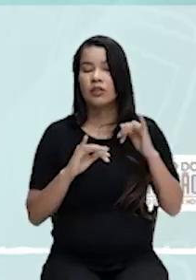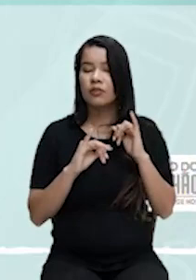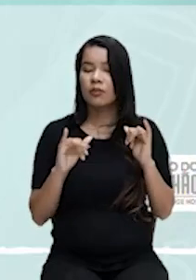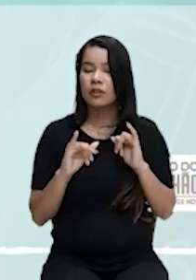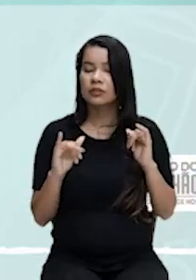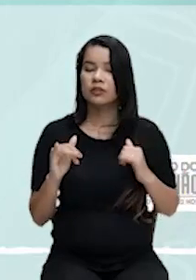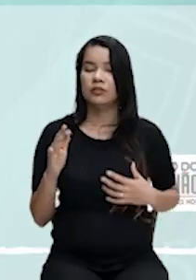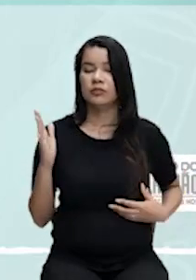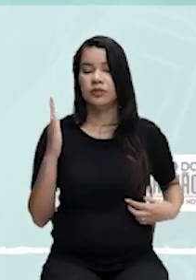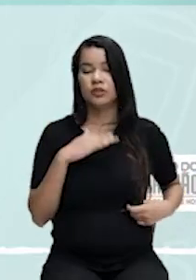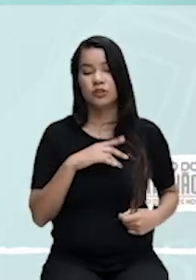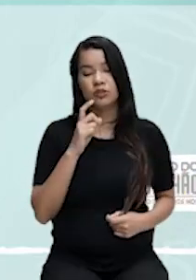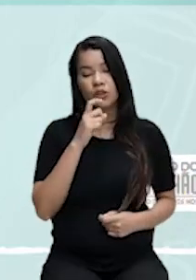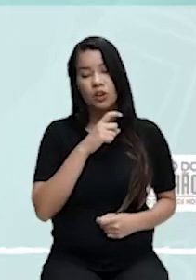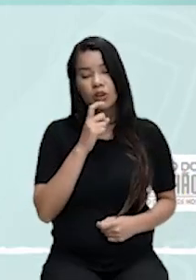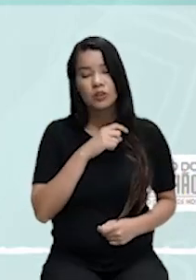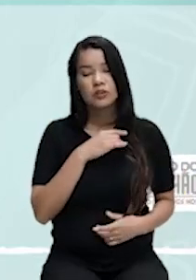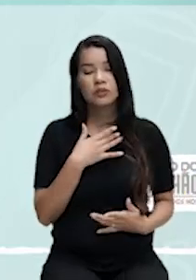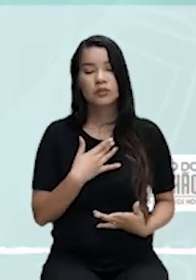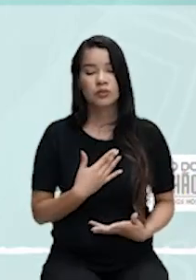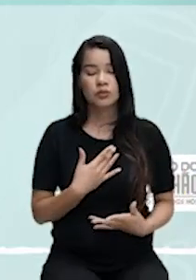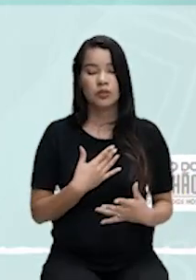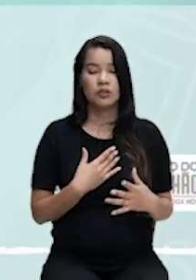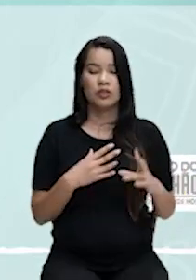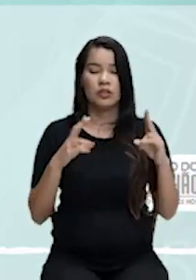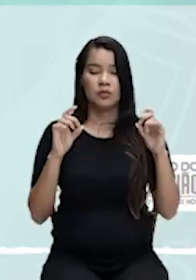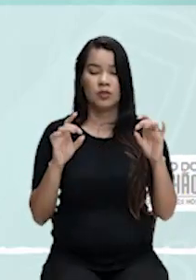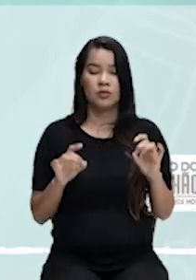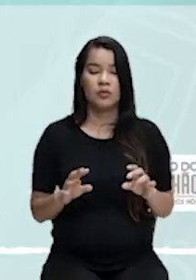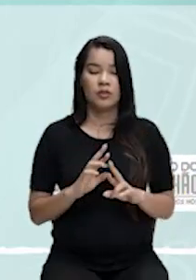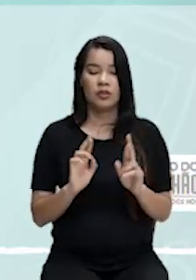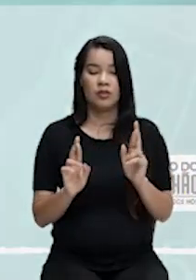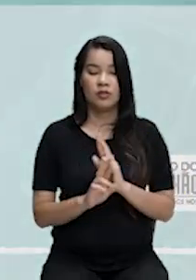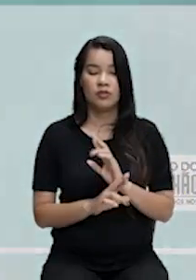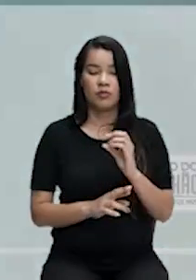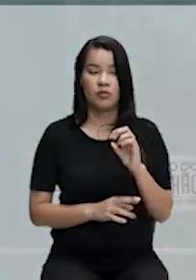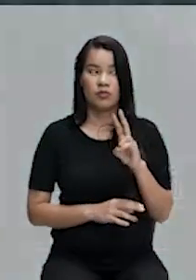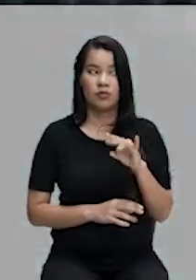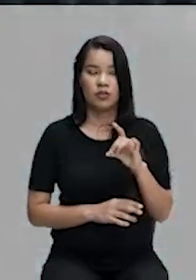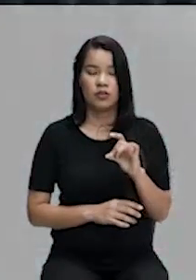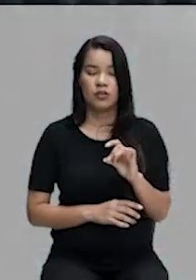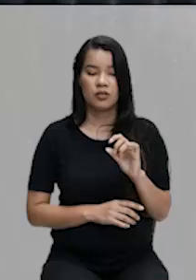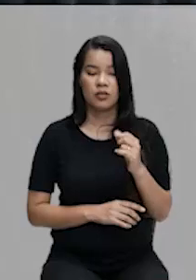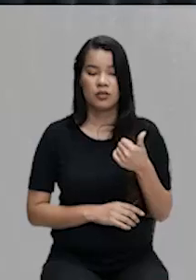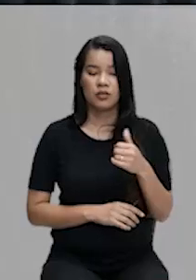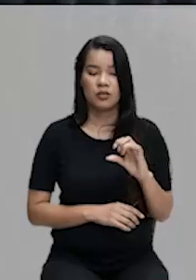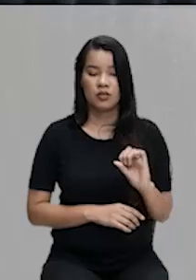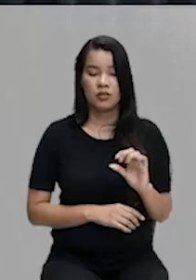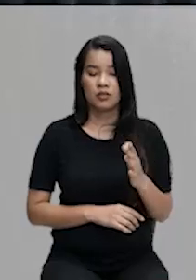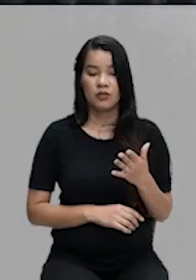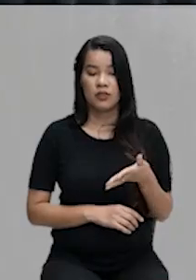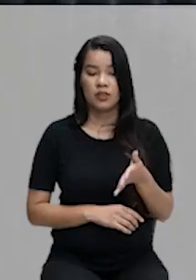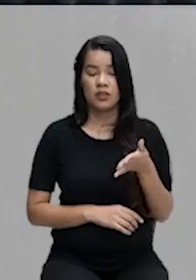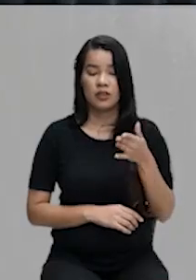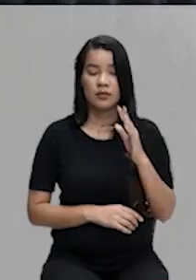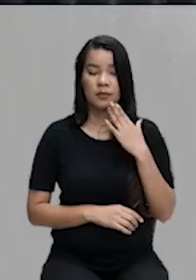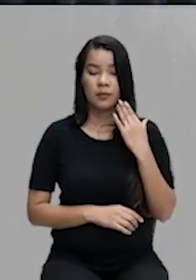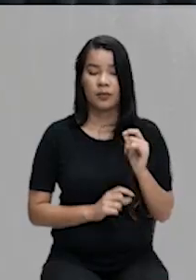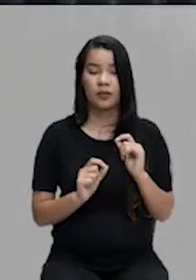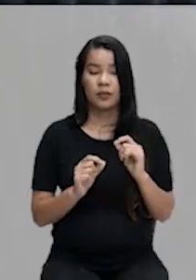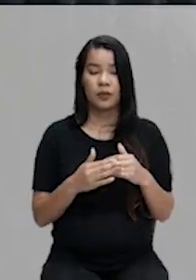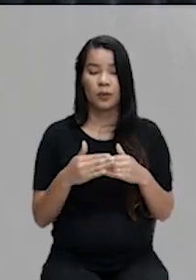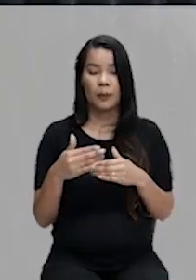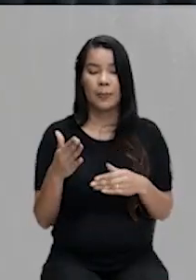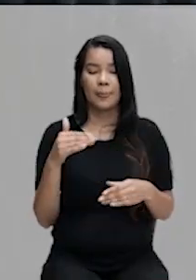WhatsApp, principalmente em relação à Covid-19. Então, vocês sabem aí que durante a eleição, durante a política, teve